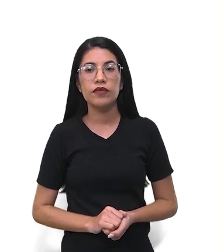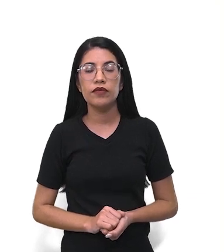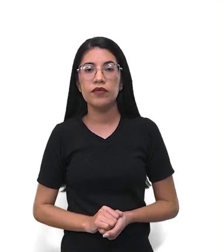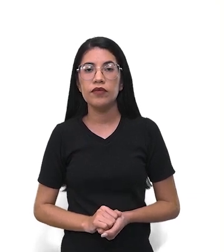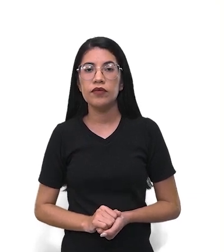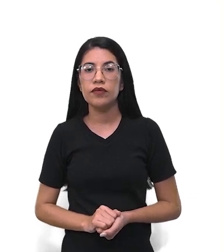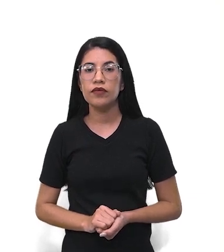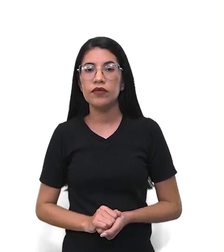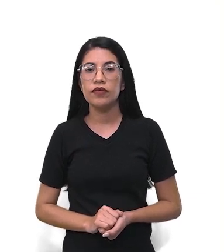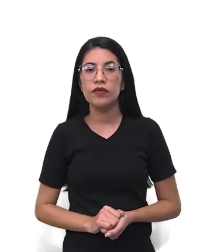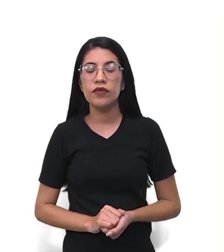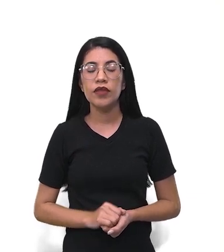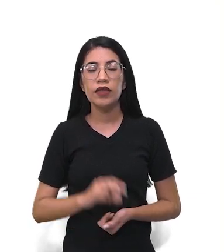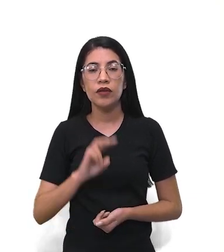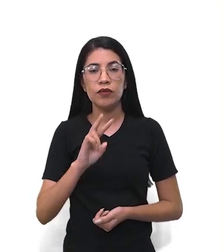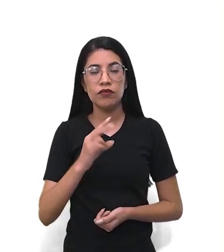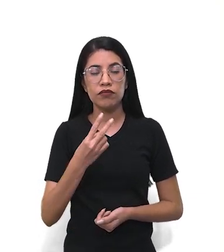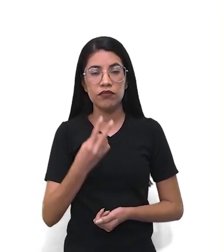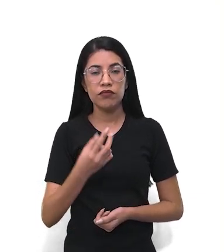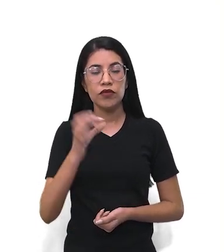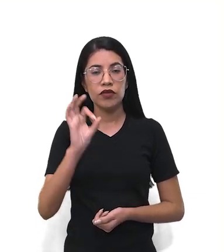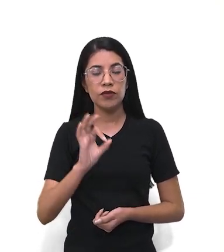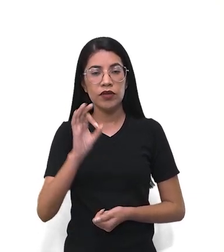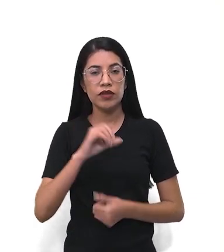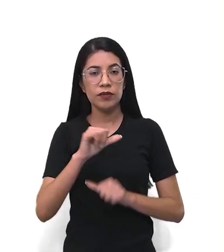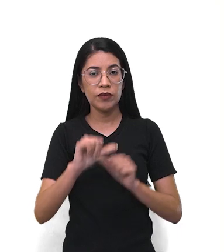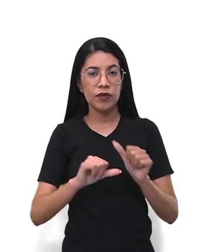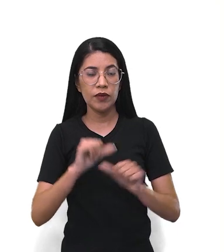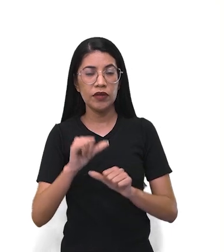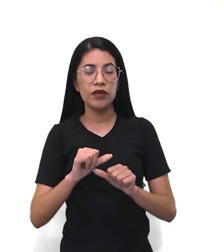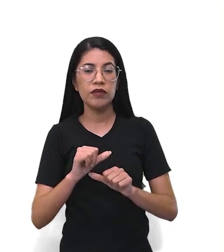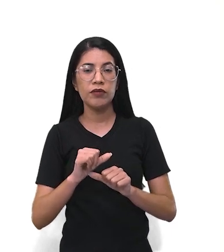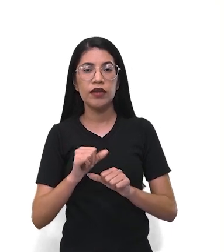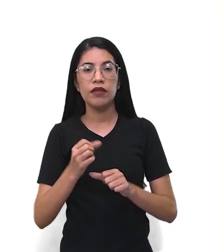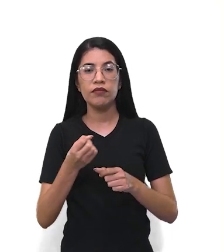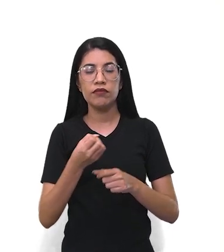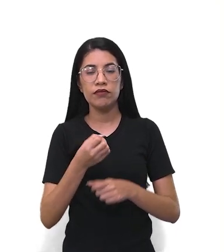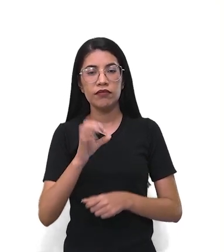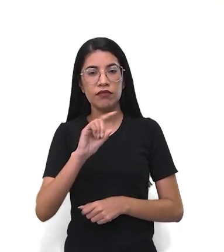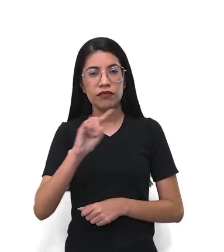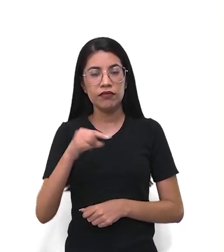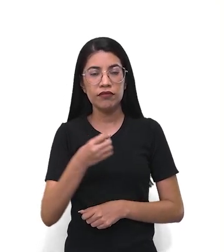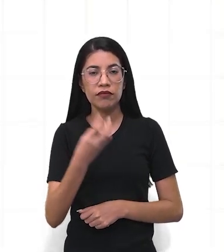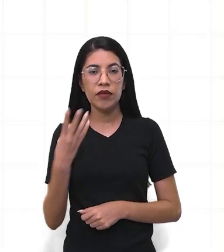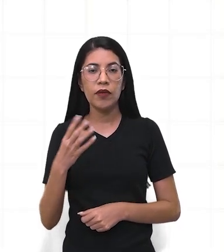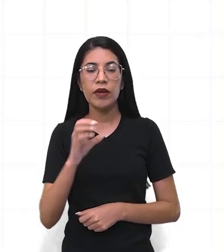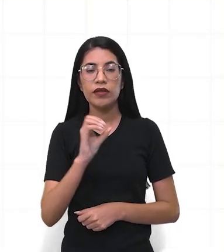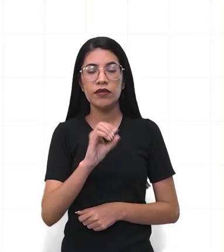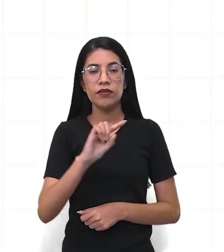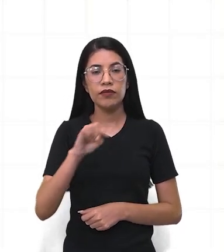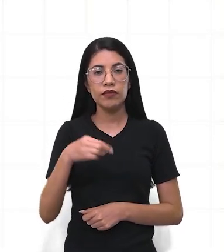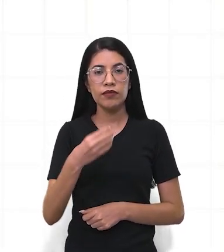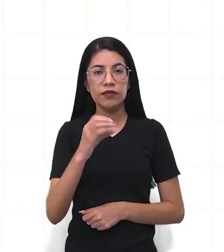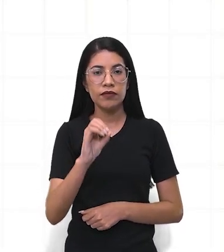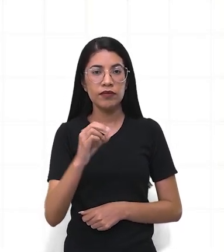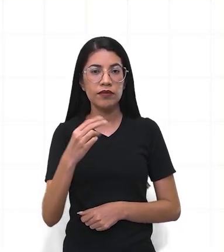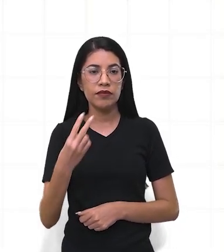Então, 2% transformando em número decimal é 0,02. Muito bem, muito bem.